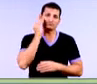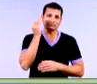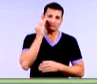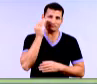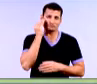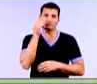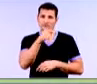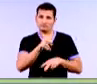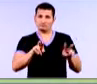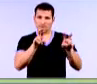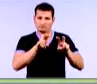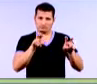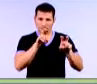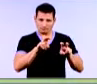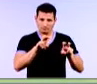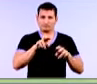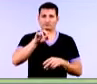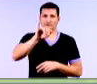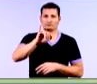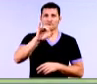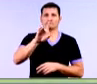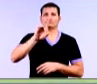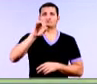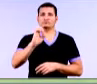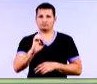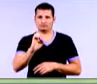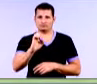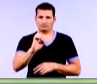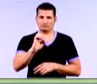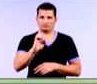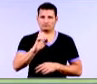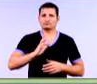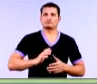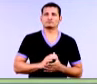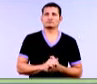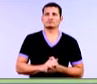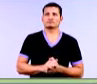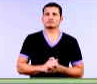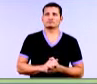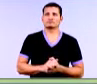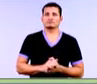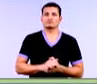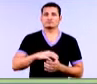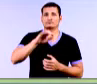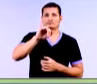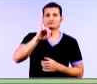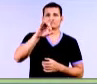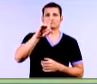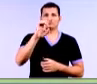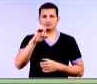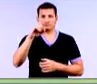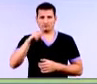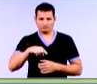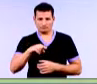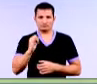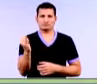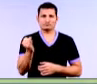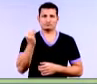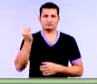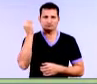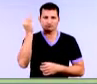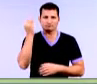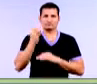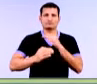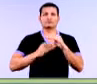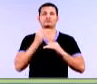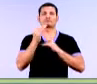um computador, de uma IDE. Tá? Nesse caso, a IDE ela é fundamental para o processo